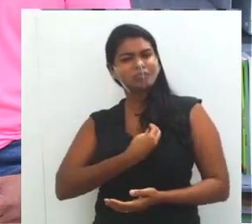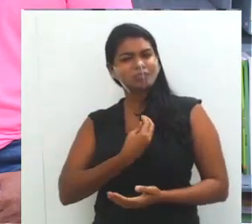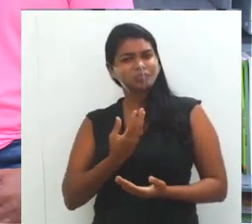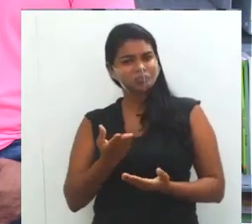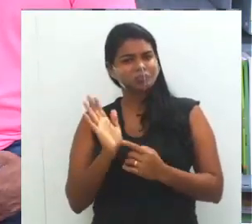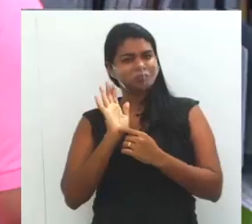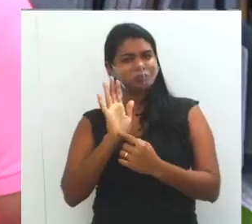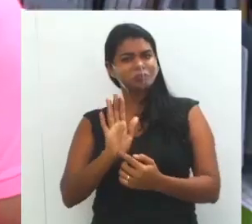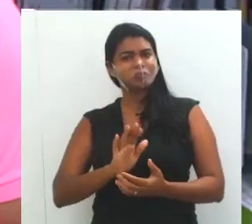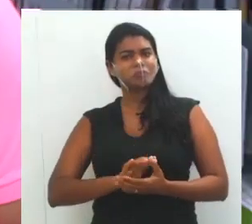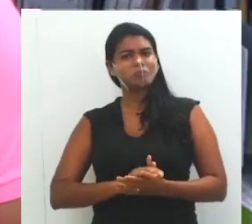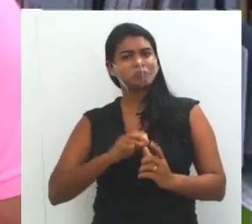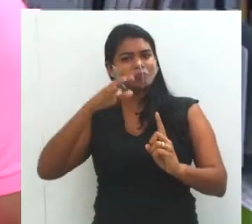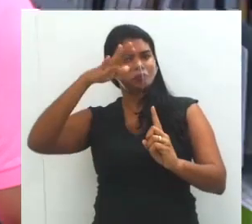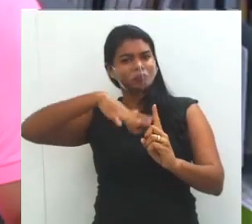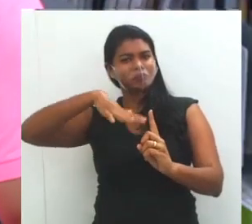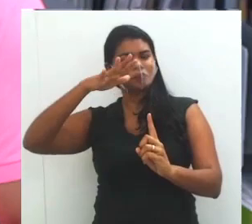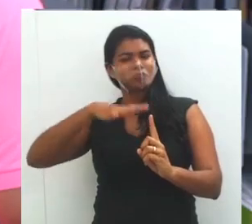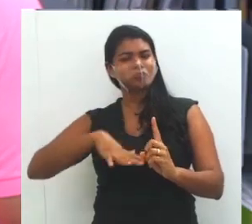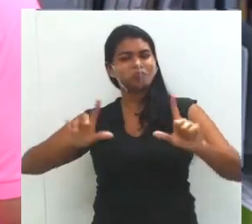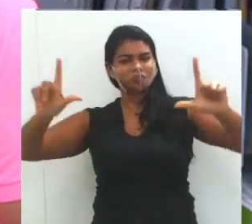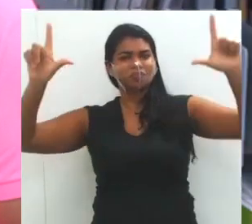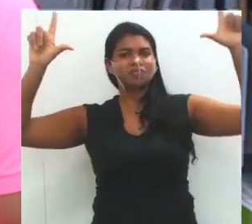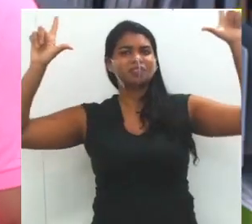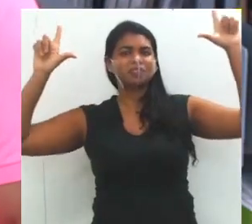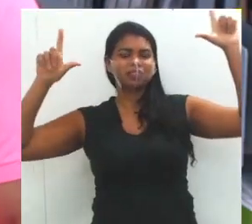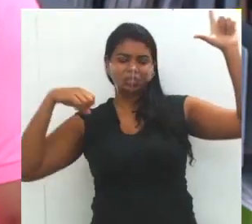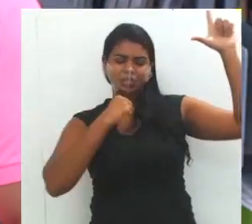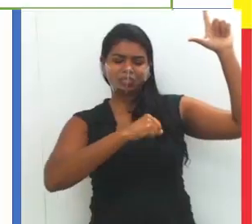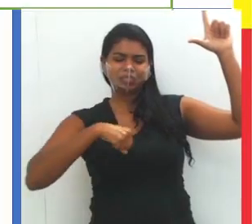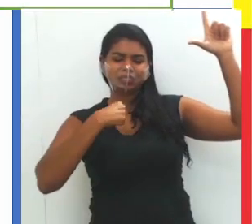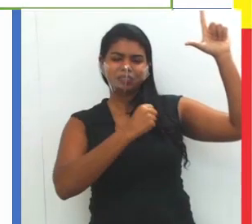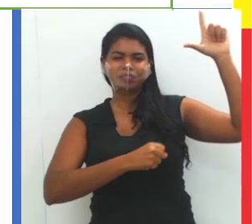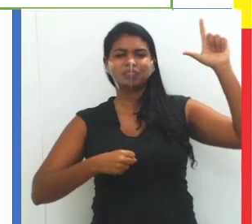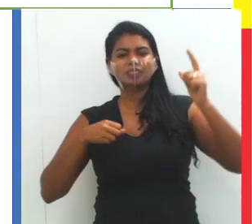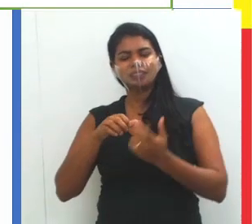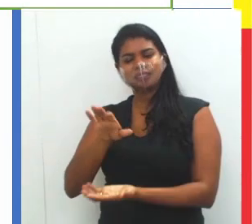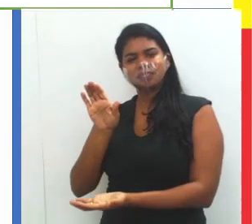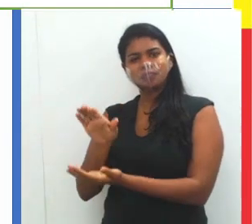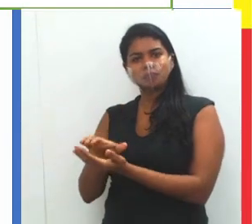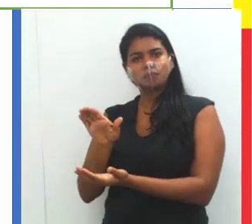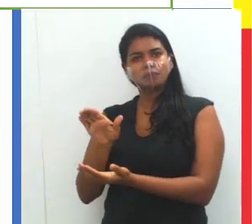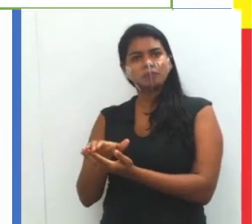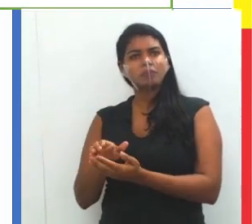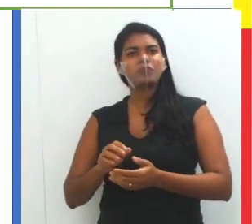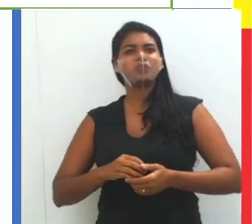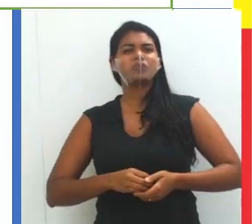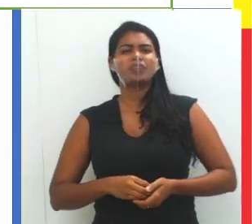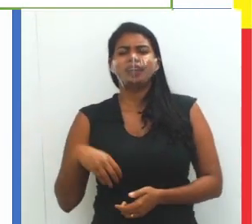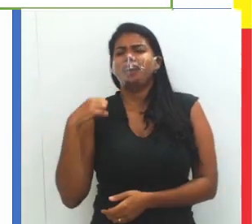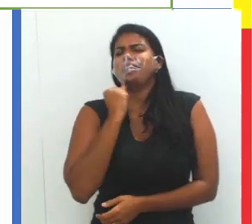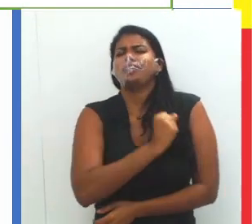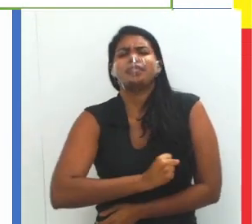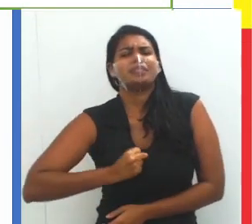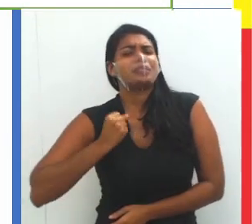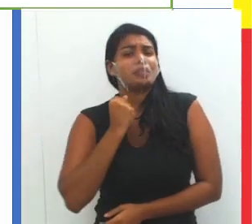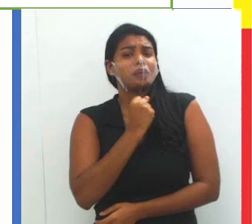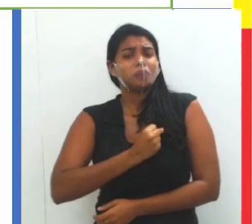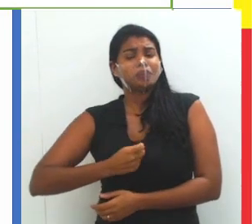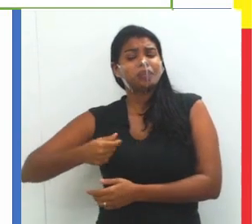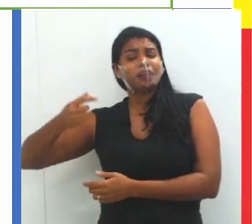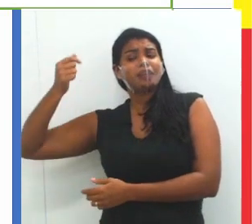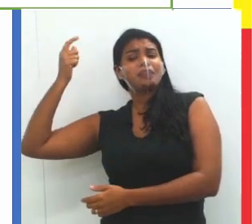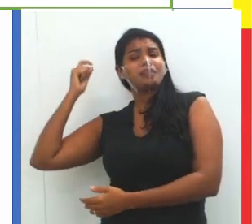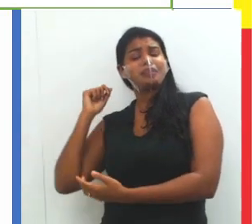É verdade. Nós temos aí, vocês podem ver na tela, a Saudade de Pernambuco, onde diz que, ai que saudade lá